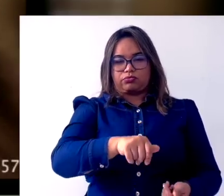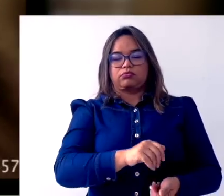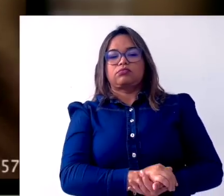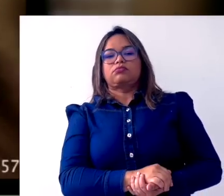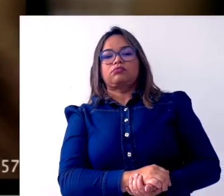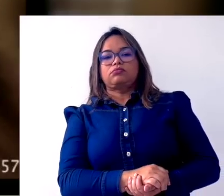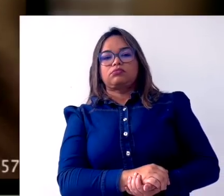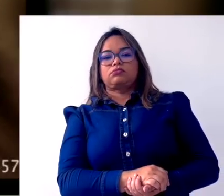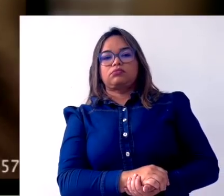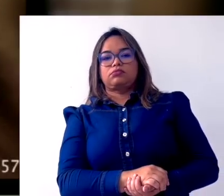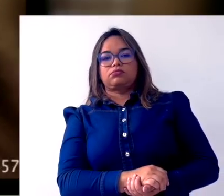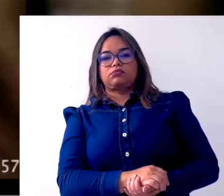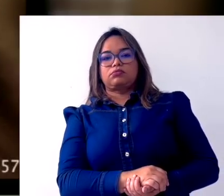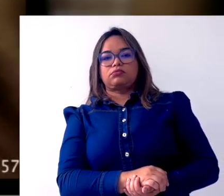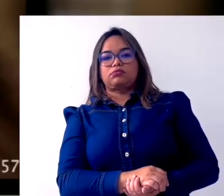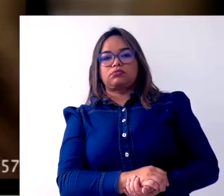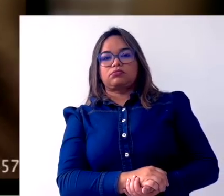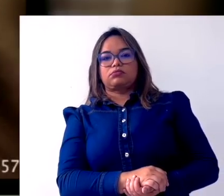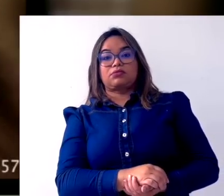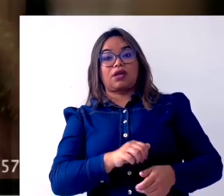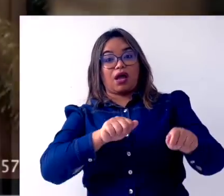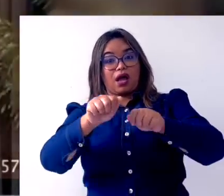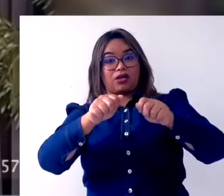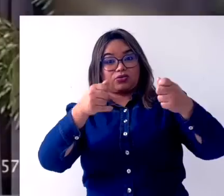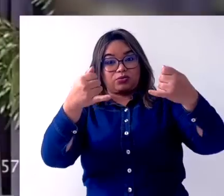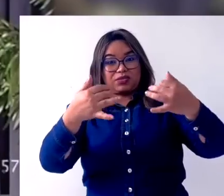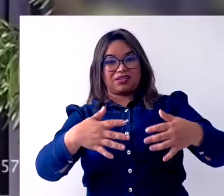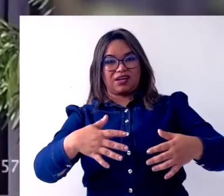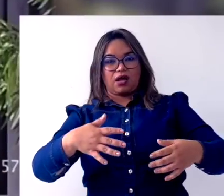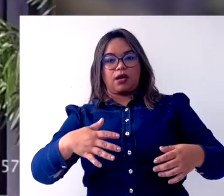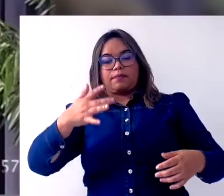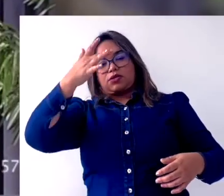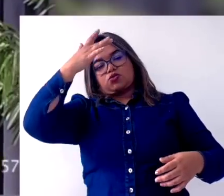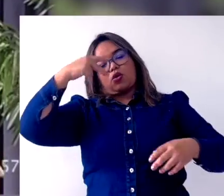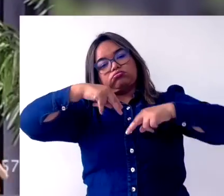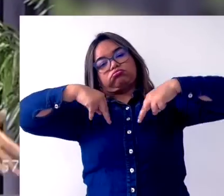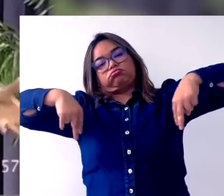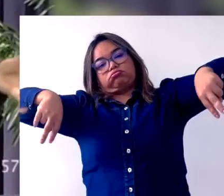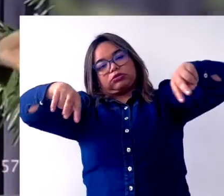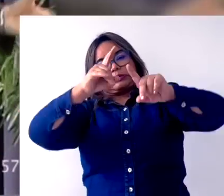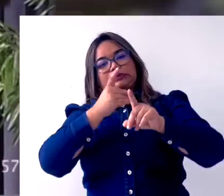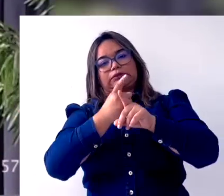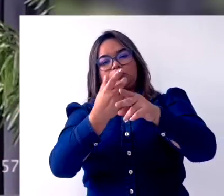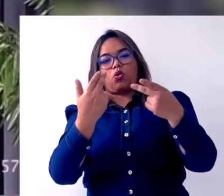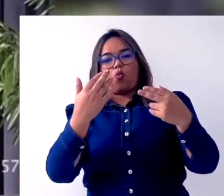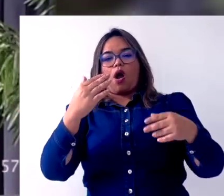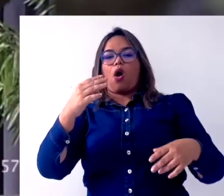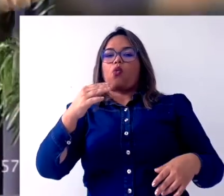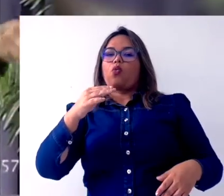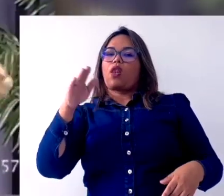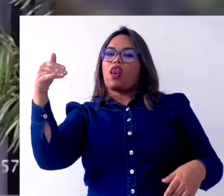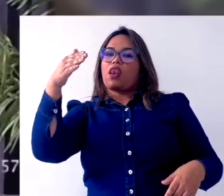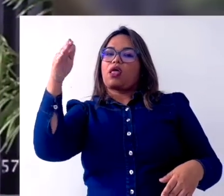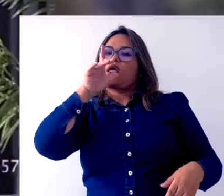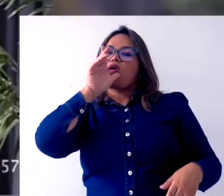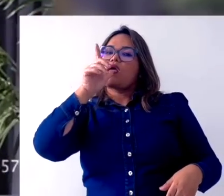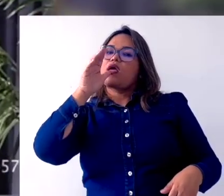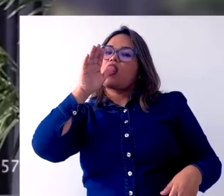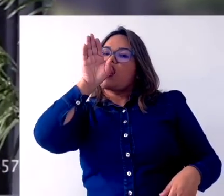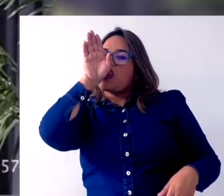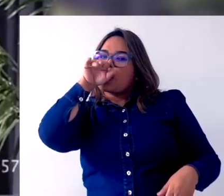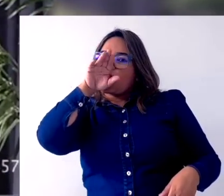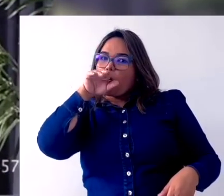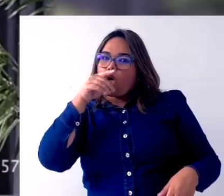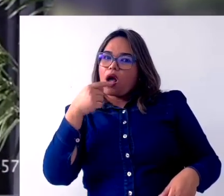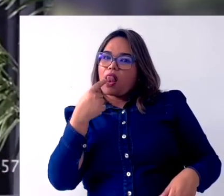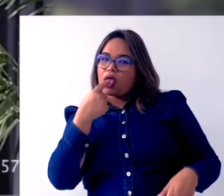que línguas de fogo que se separavam e desciam sobre eles. Essa besta vai usar um tipo de fervor religioso supostamente pelo